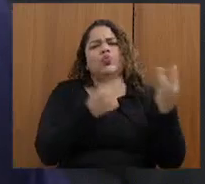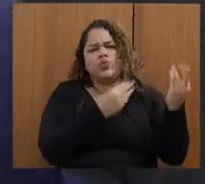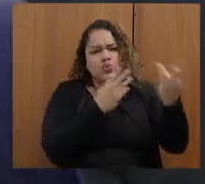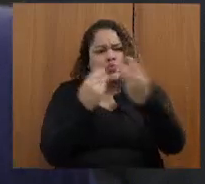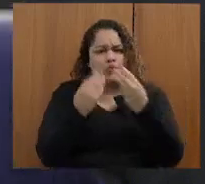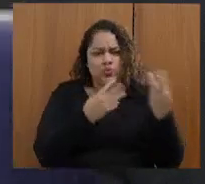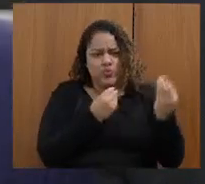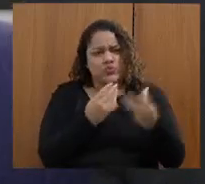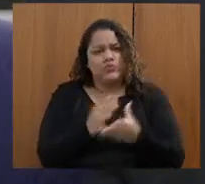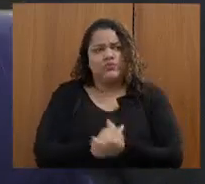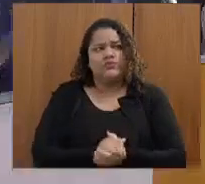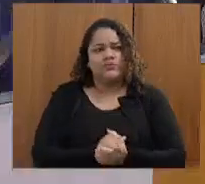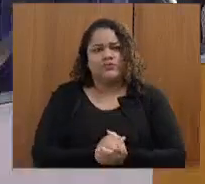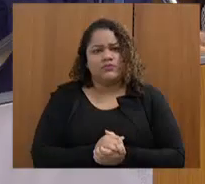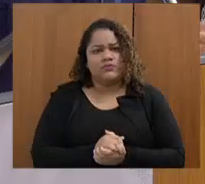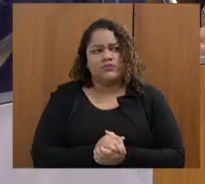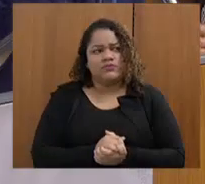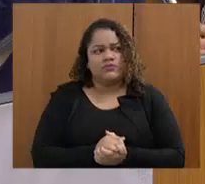mas